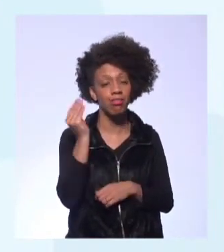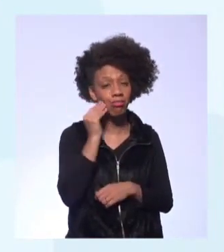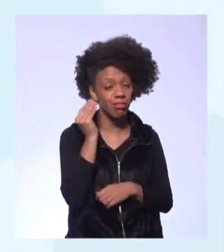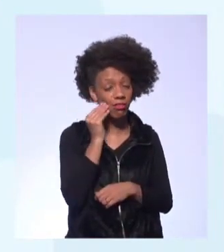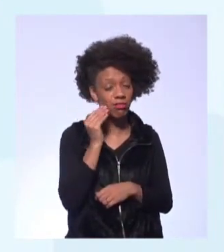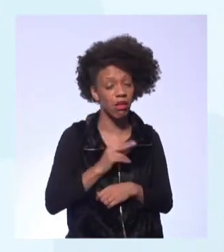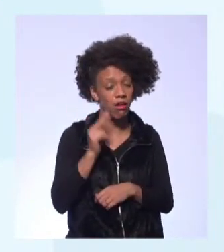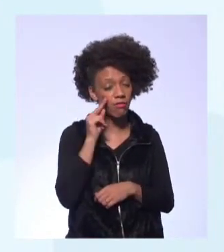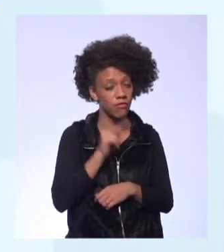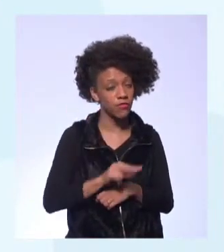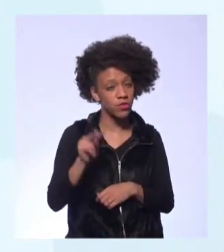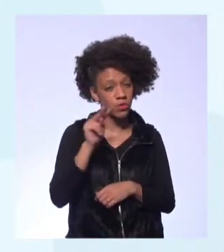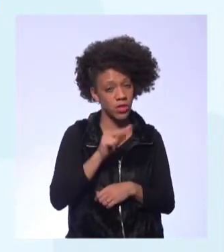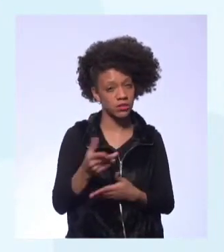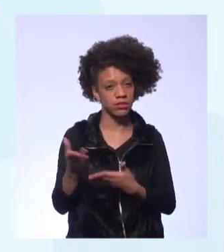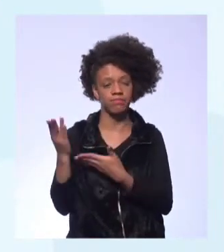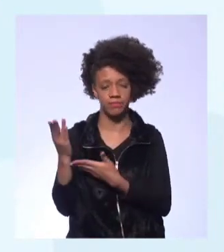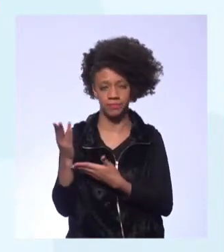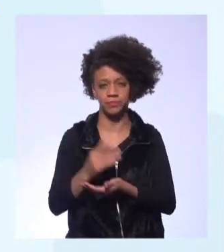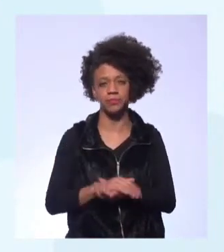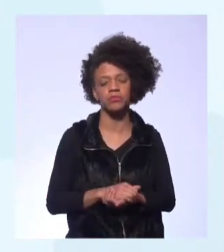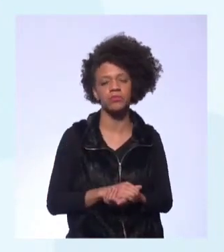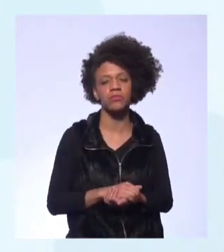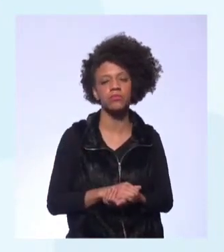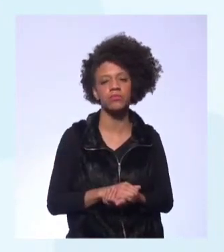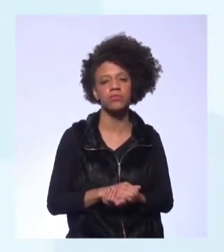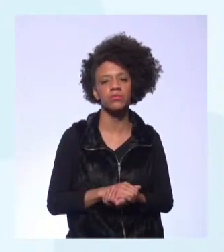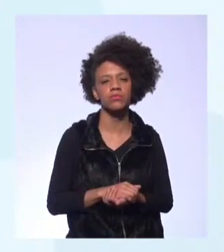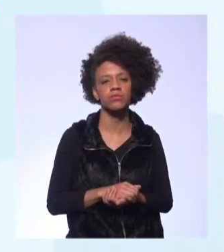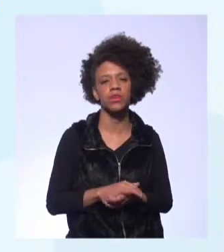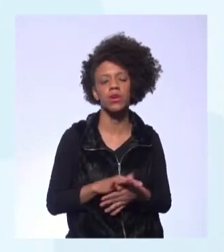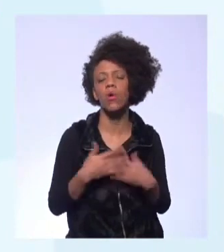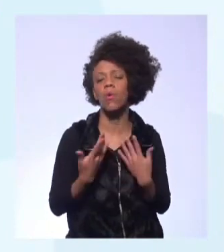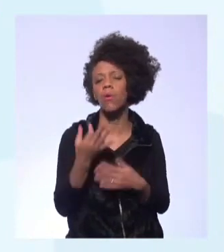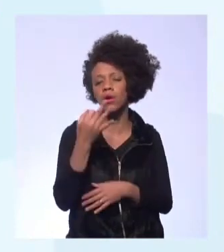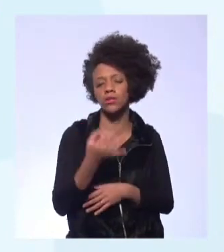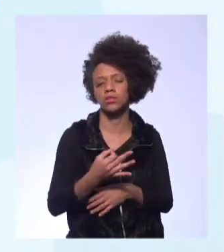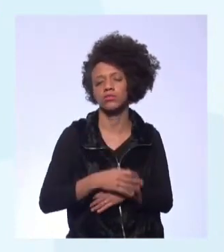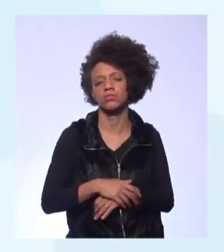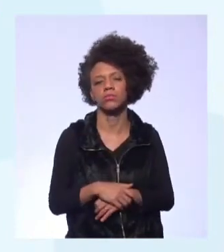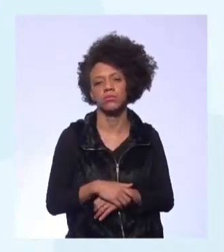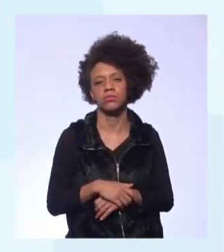tentarem visualizar isso daqui. Vamos lá? Me indique qual a alternativa correta.